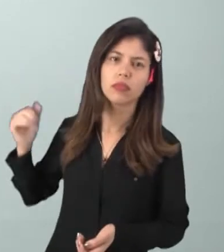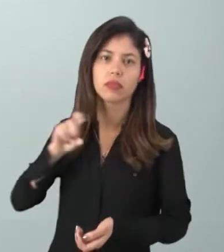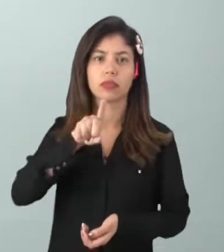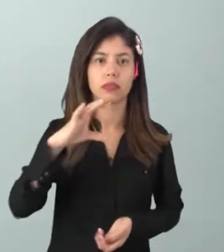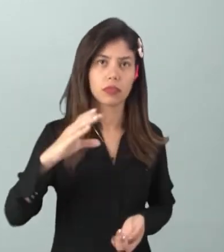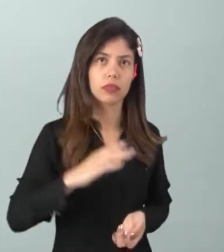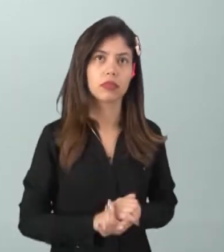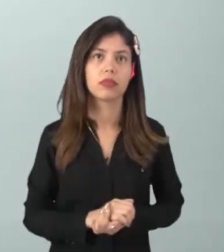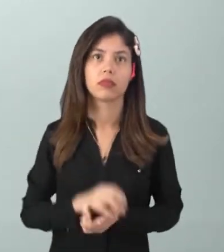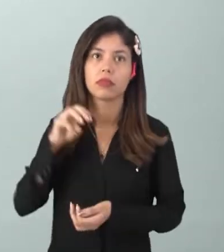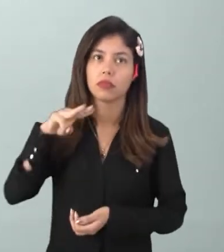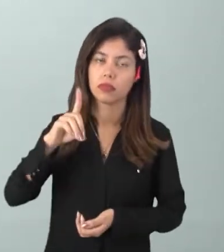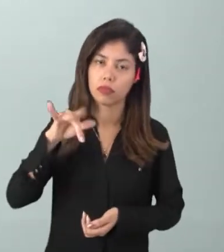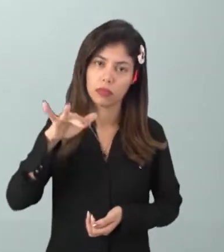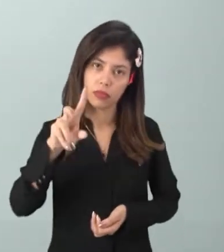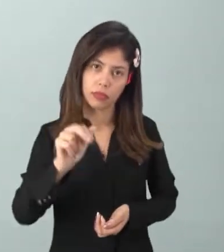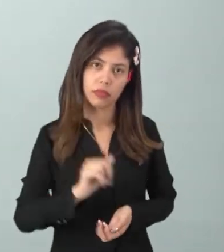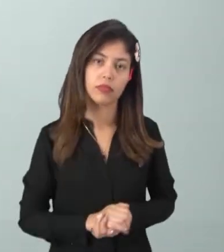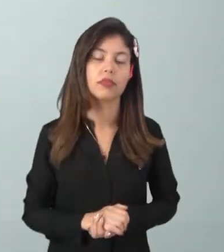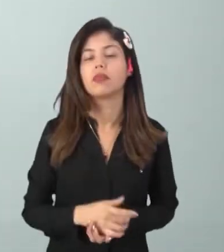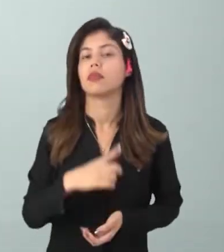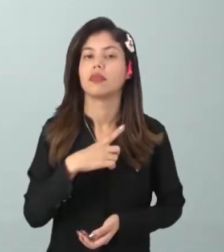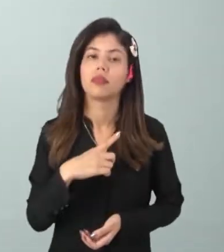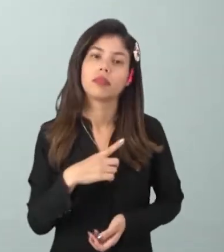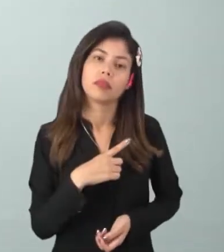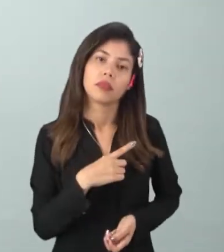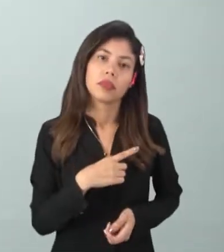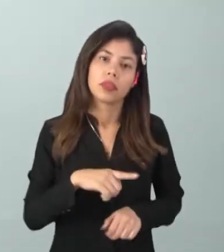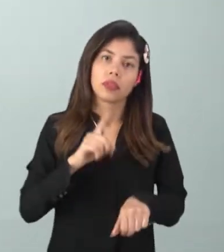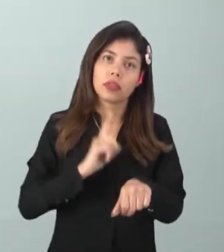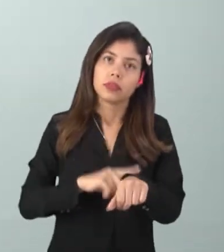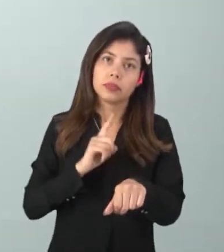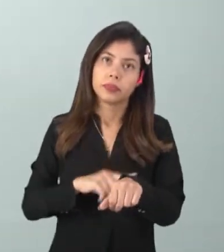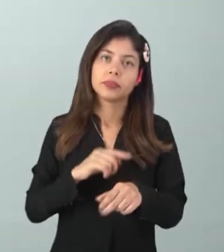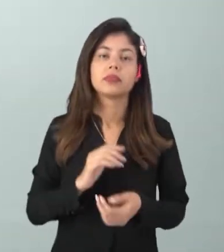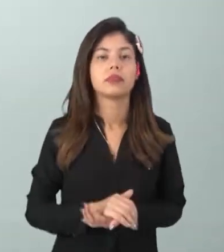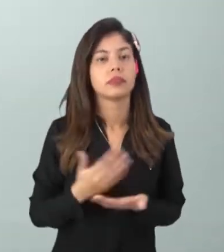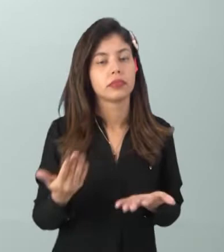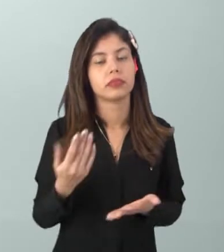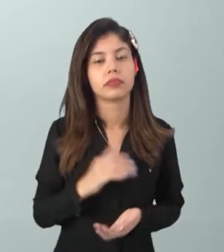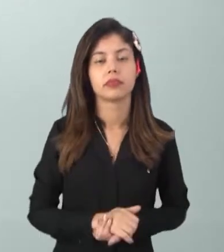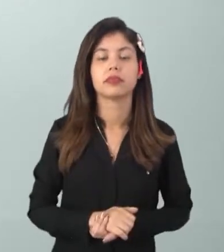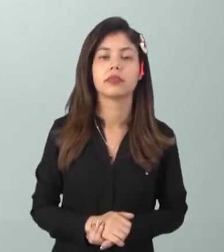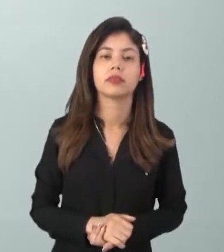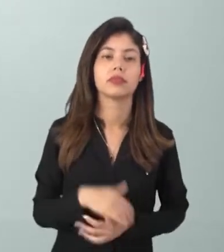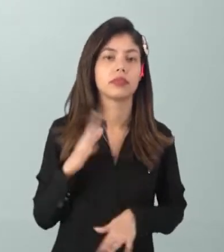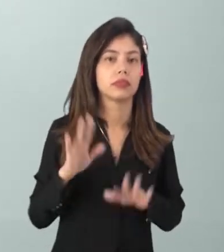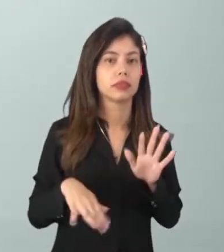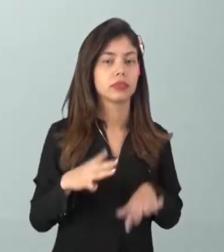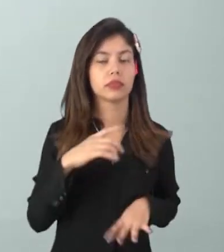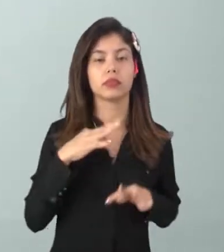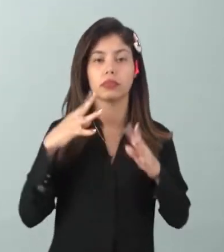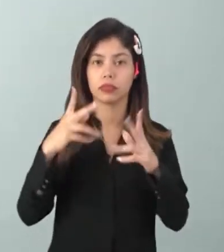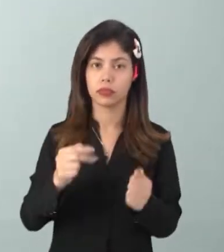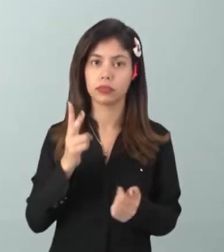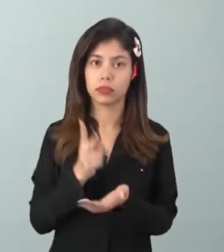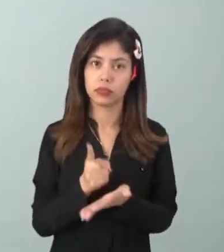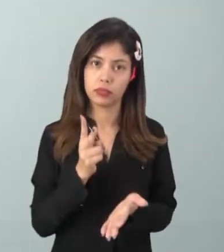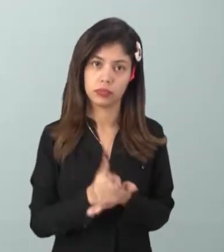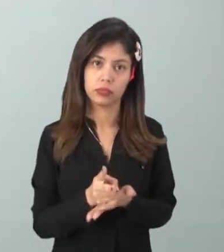clássica, a medieval, ela tem uma temporalidade e nem sempre,